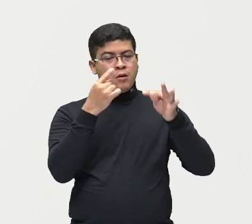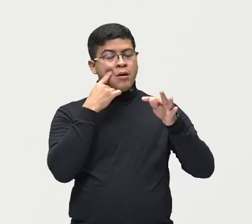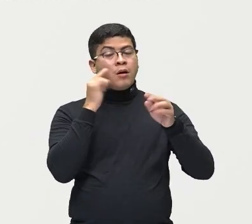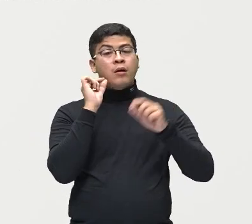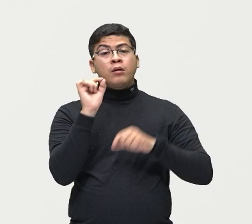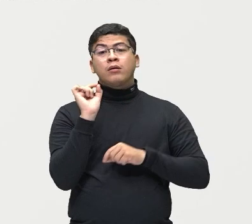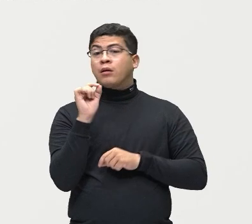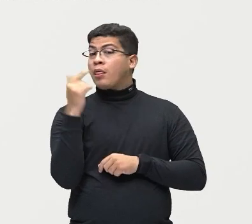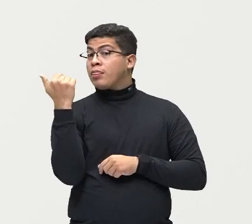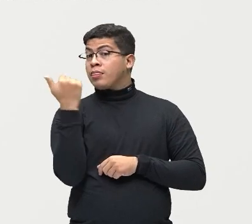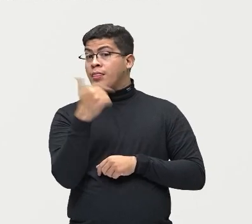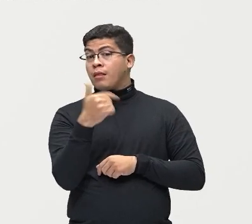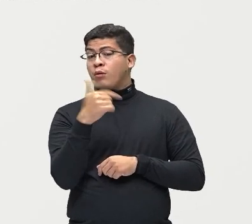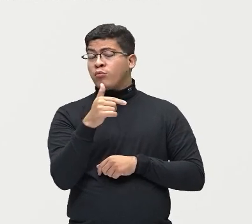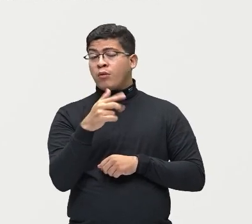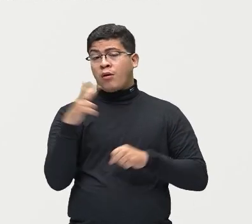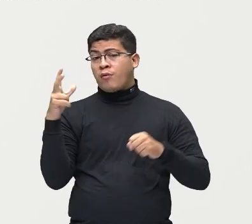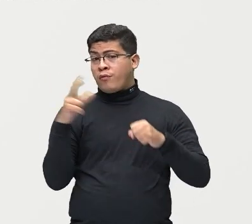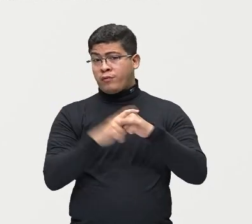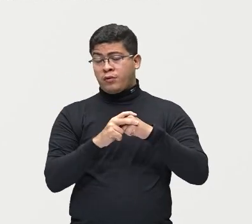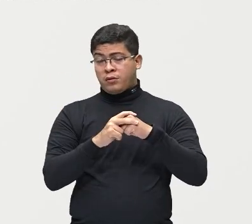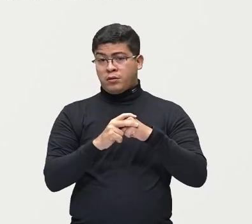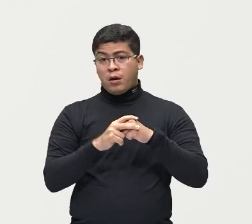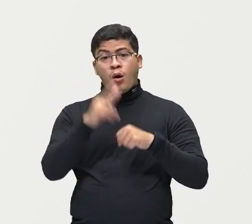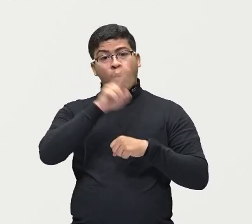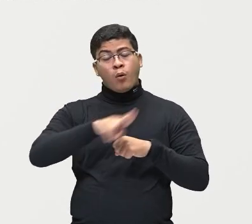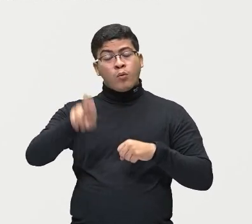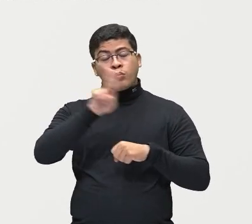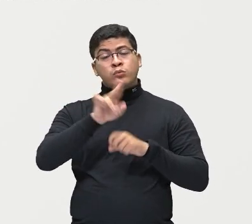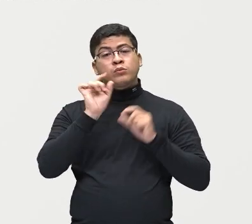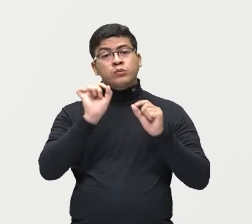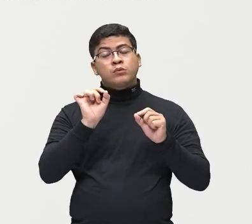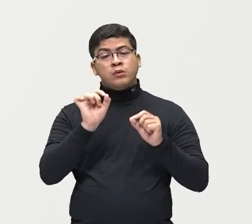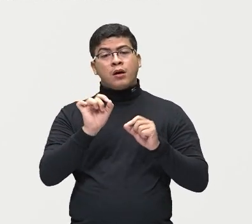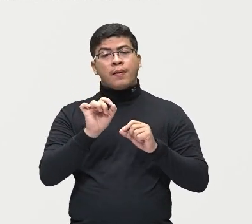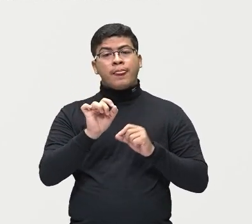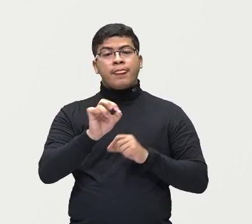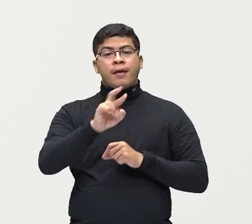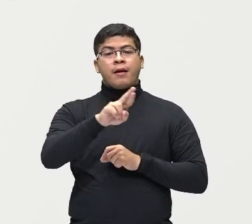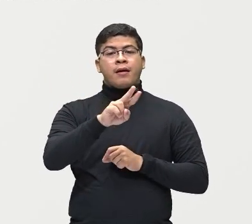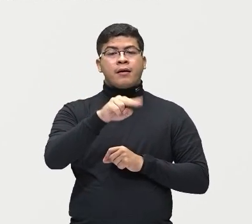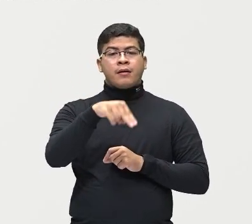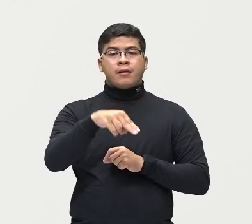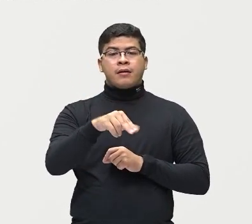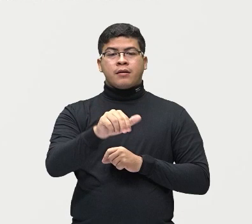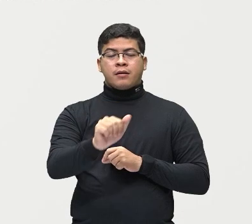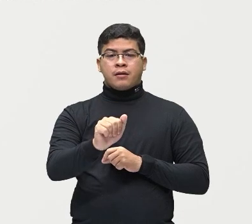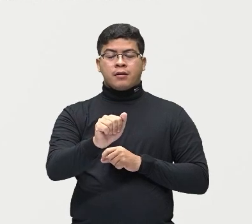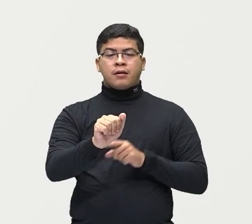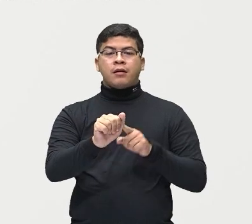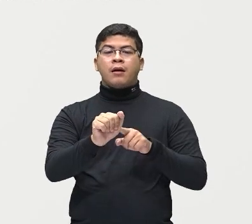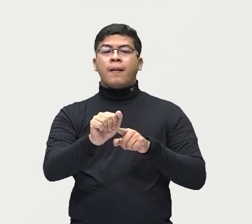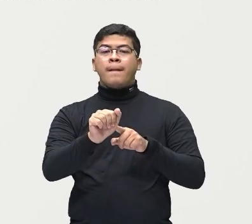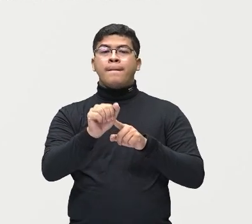contém proteínas virais. Elas usam a técnica do RNA